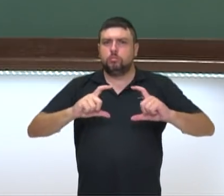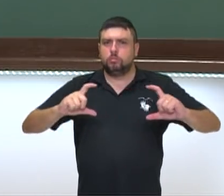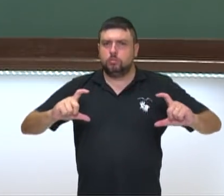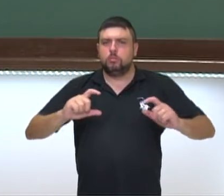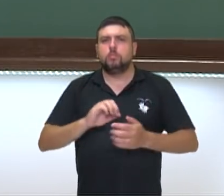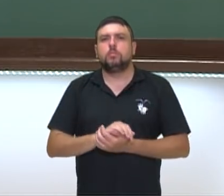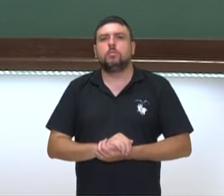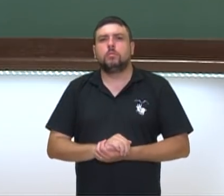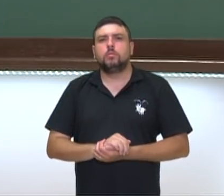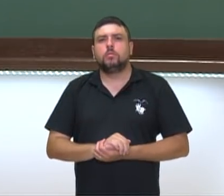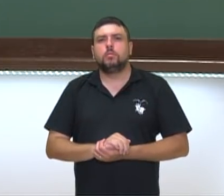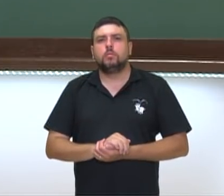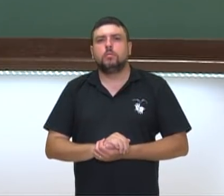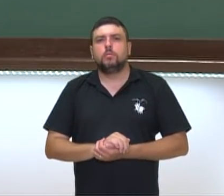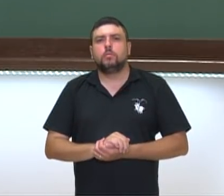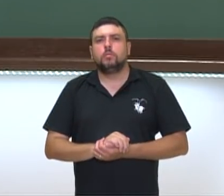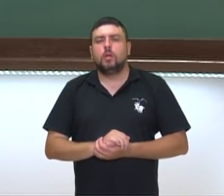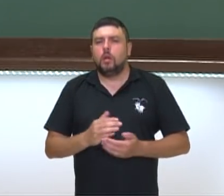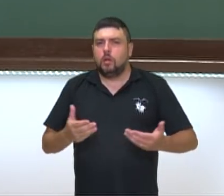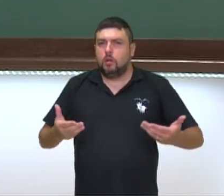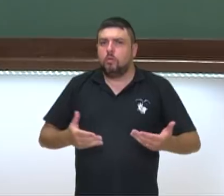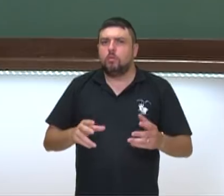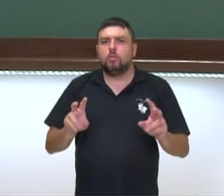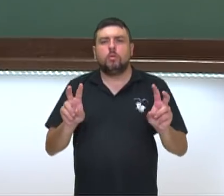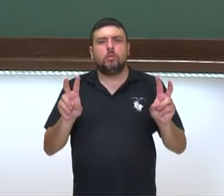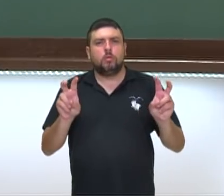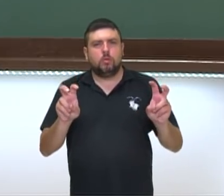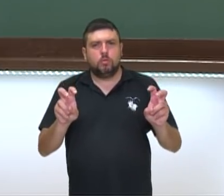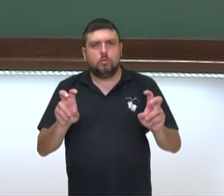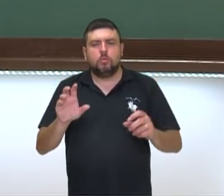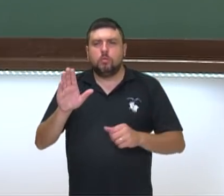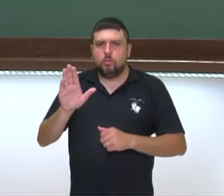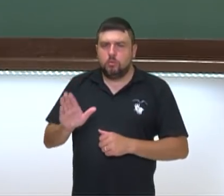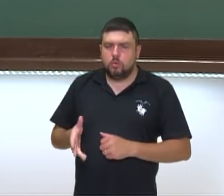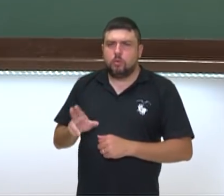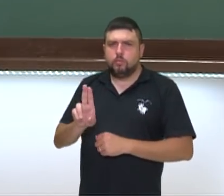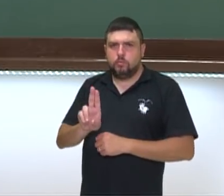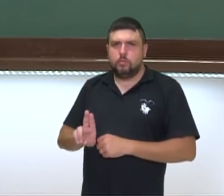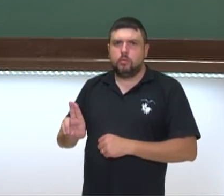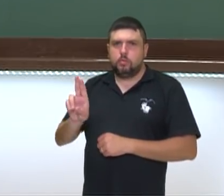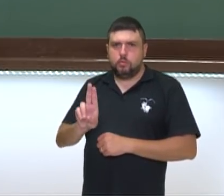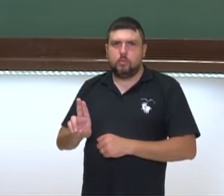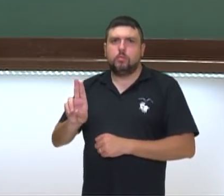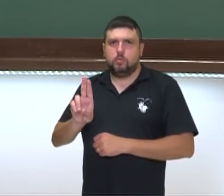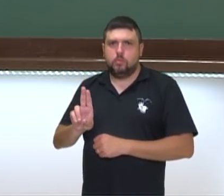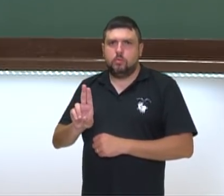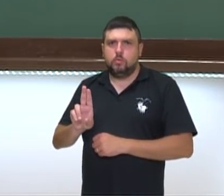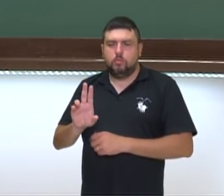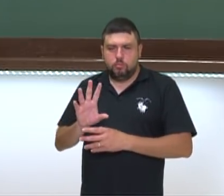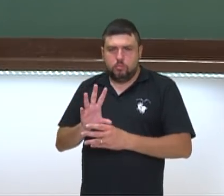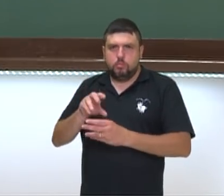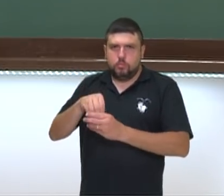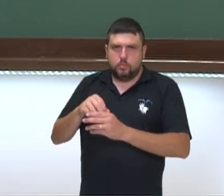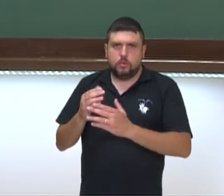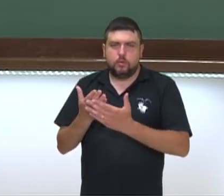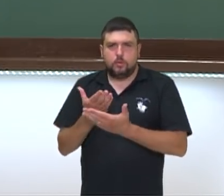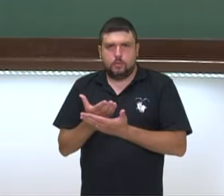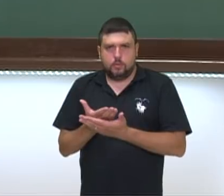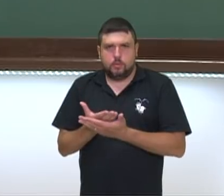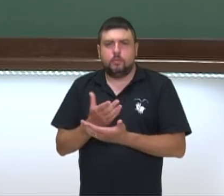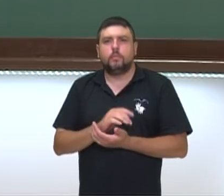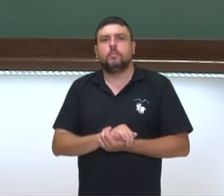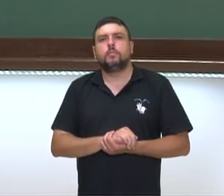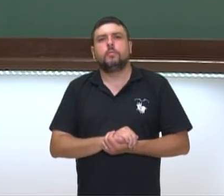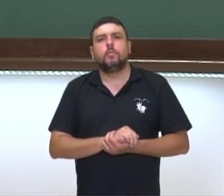Então, assunto que a gente vai estar usando, já usou bastante, vamos continuar utilizando dentro das nossas aulas. Então vamos hoje,